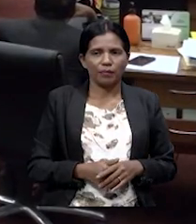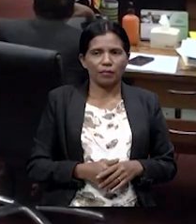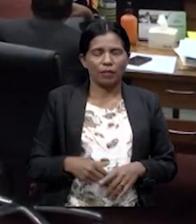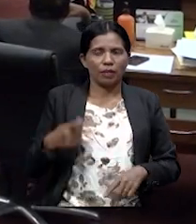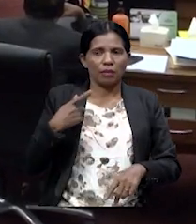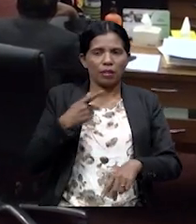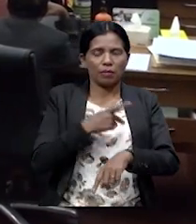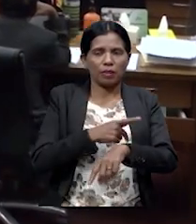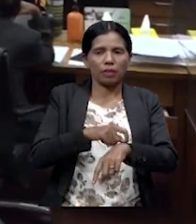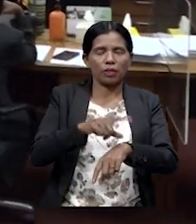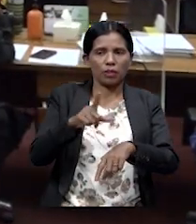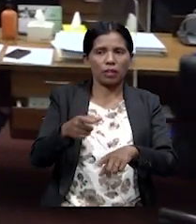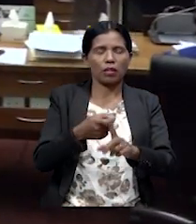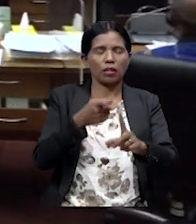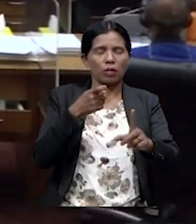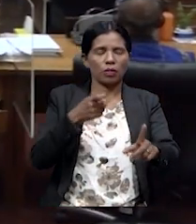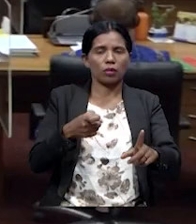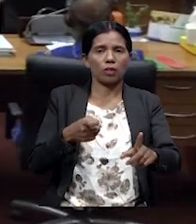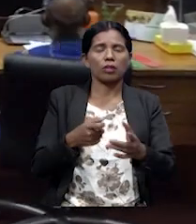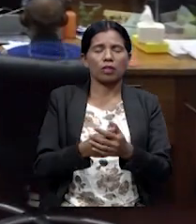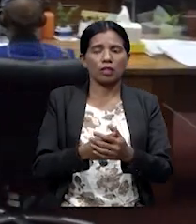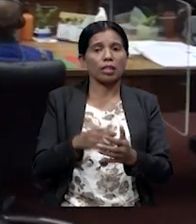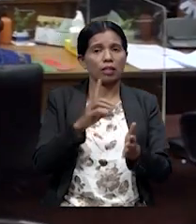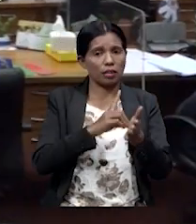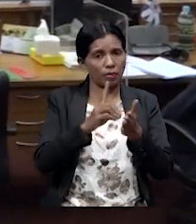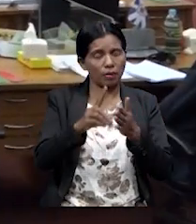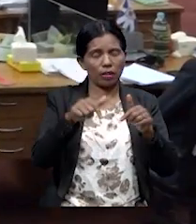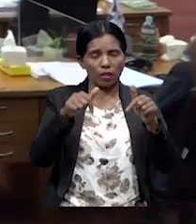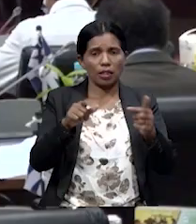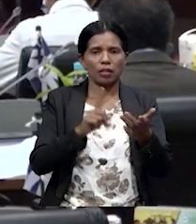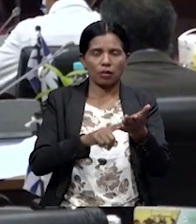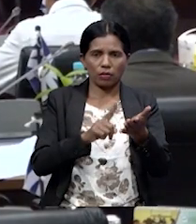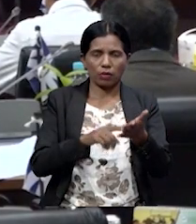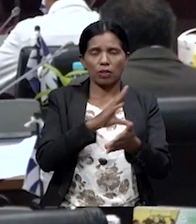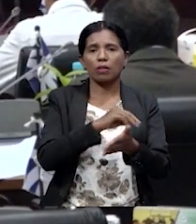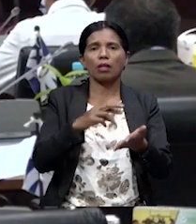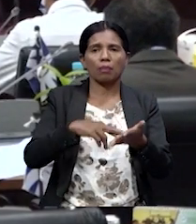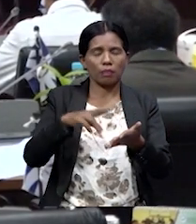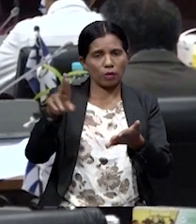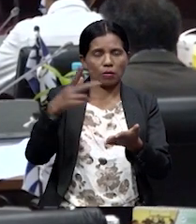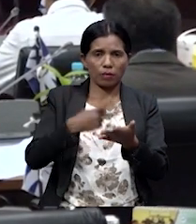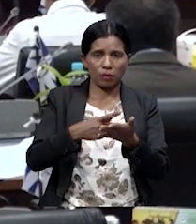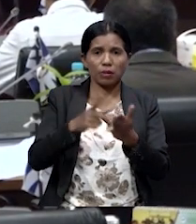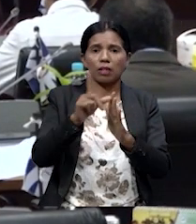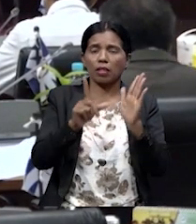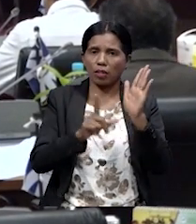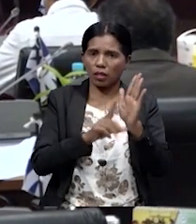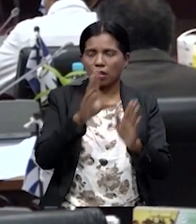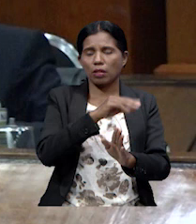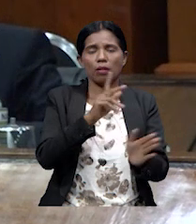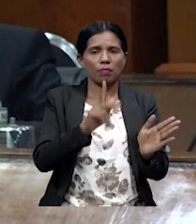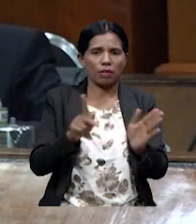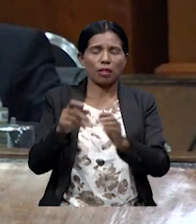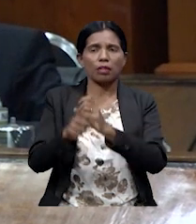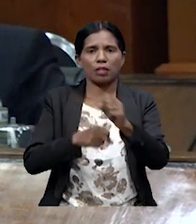Parlamento Nacional e Rússia Plenária Extraordinário semana ne discute no aprova proposta lei grande opção no plano